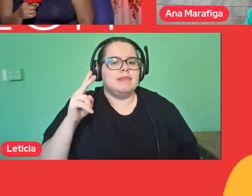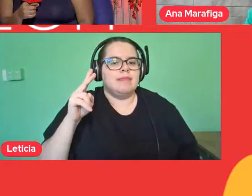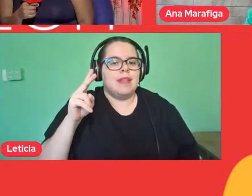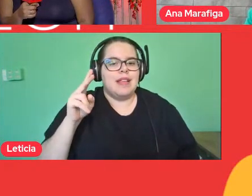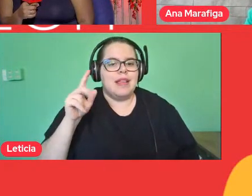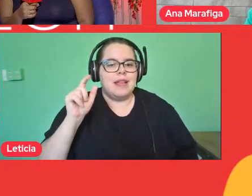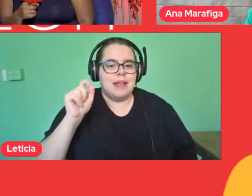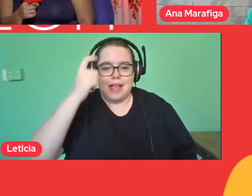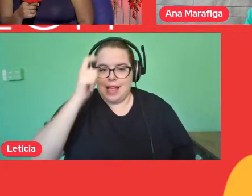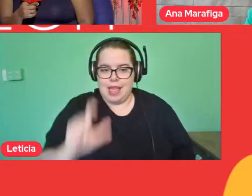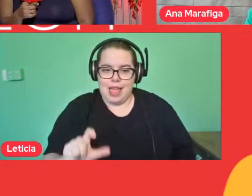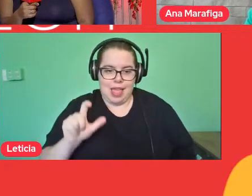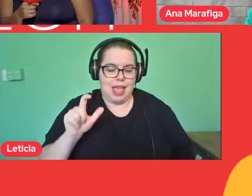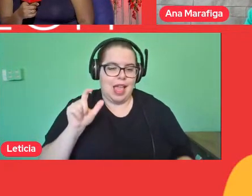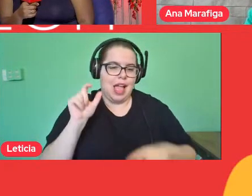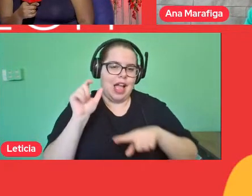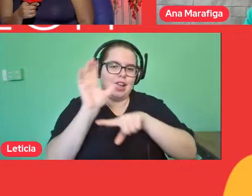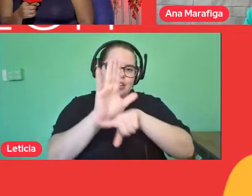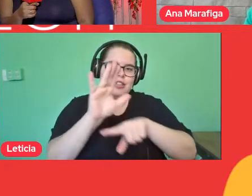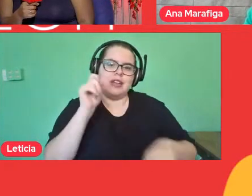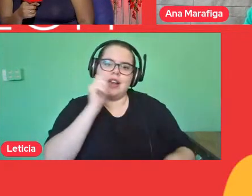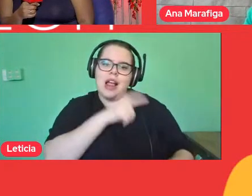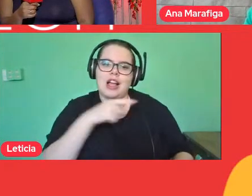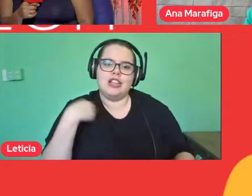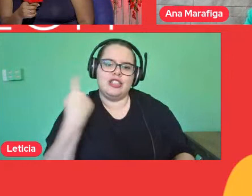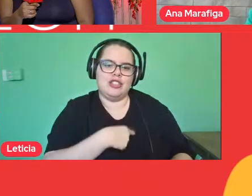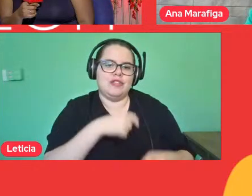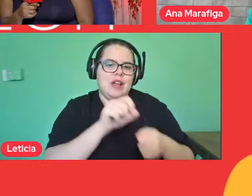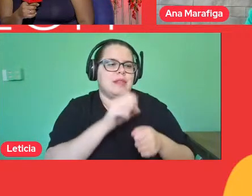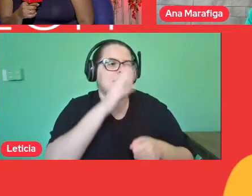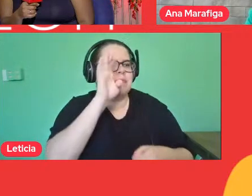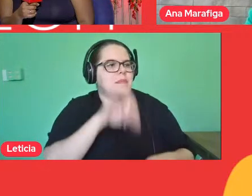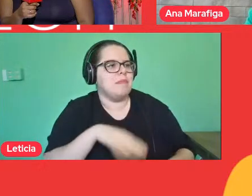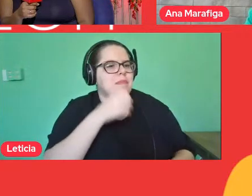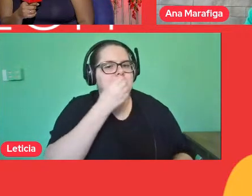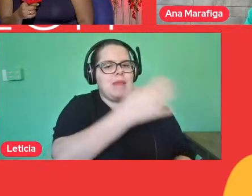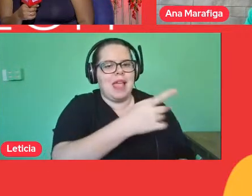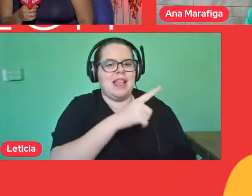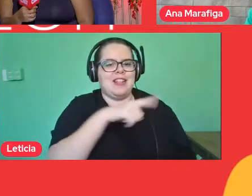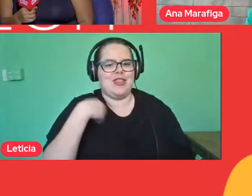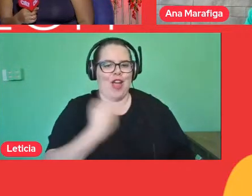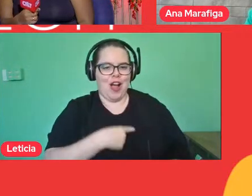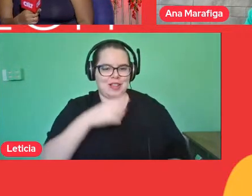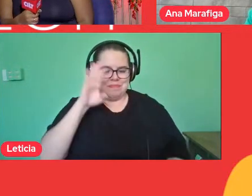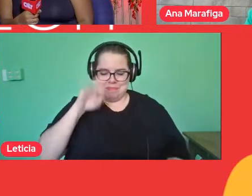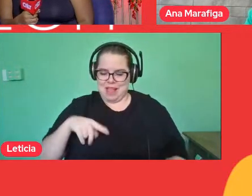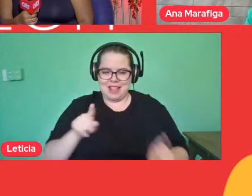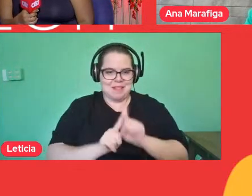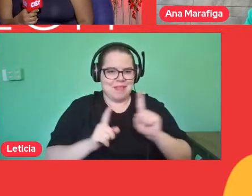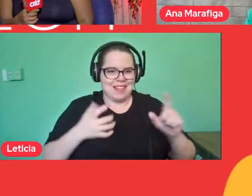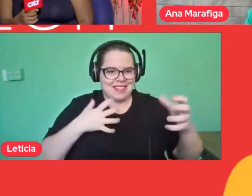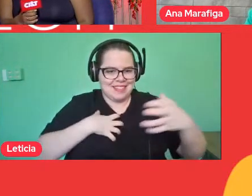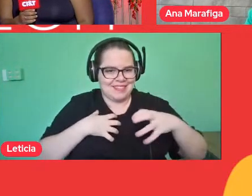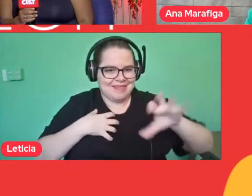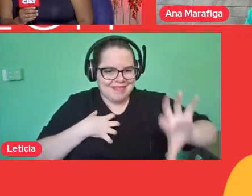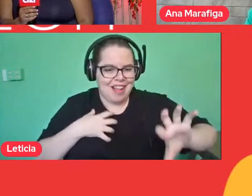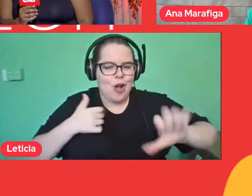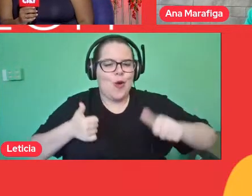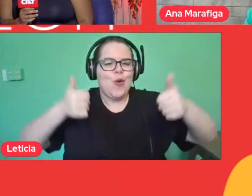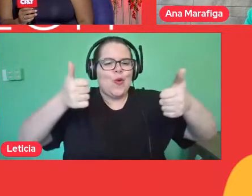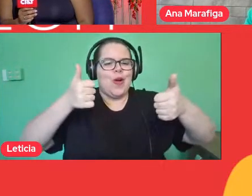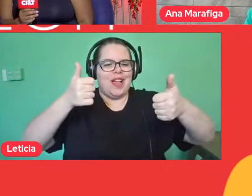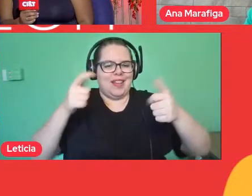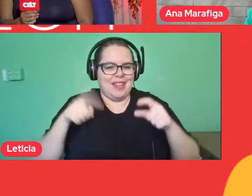ajuda é engraçado isso, quando a gente faz bem para alguém, a gente faz muito mais bem para nós mesmos. Então, ofereça